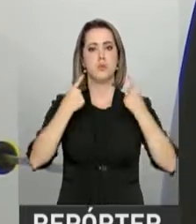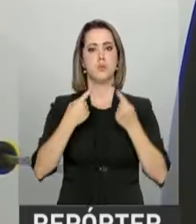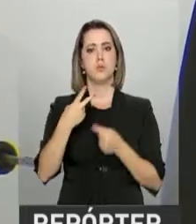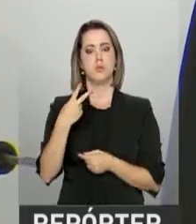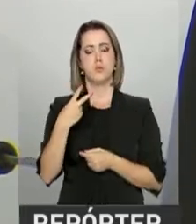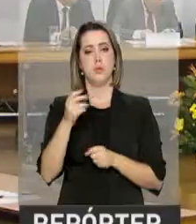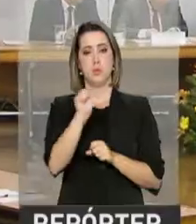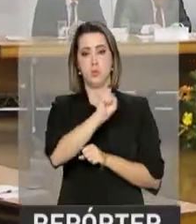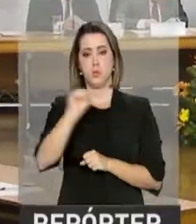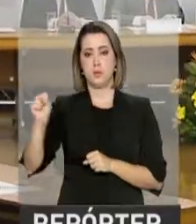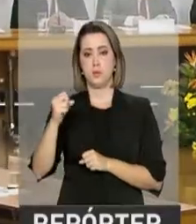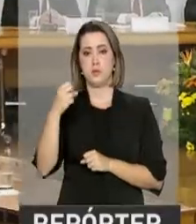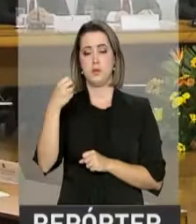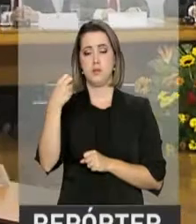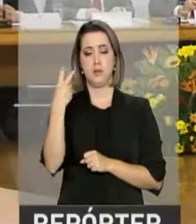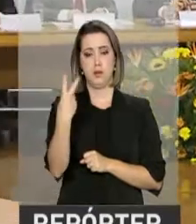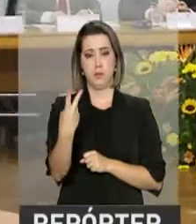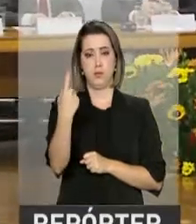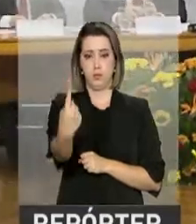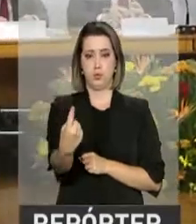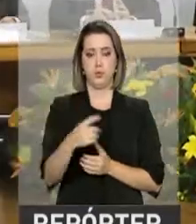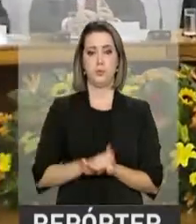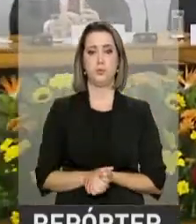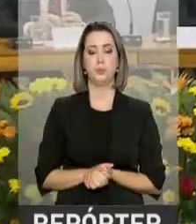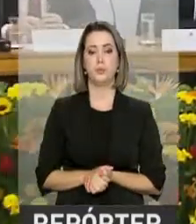século 21 ela realmente